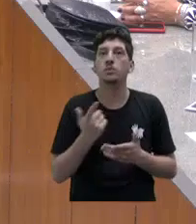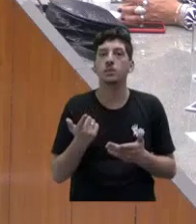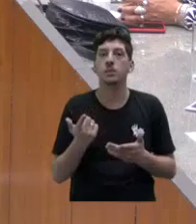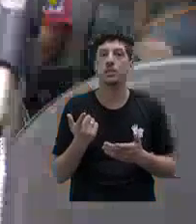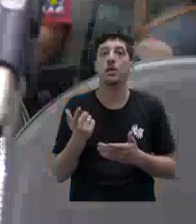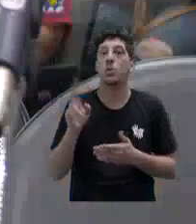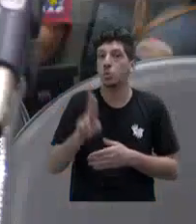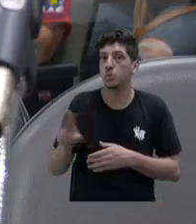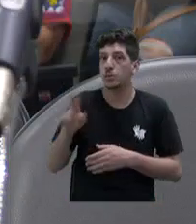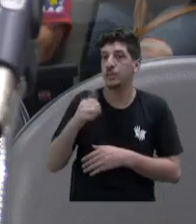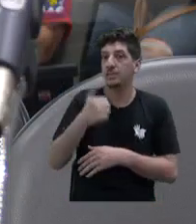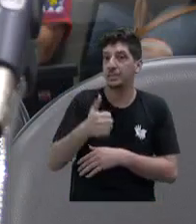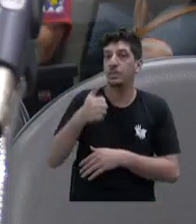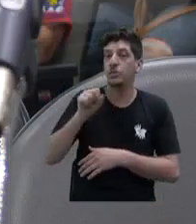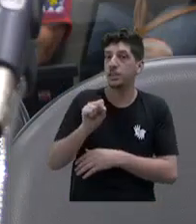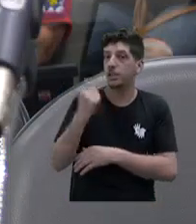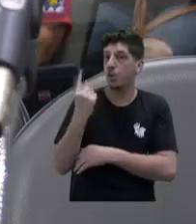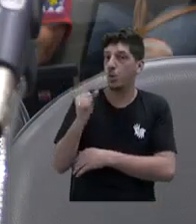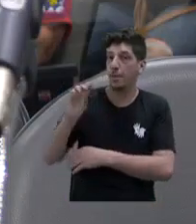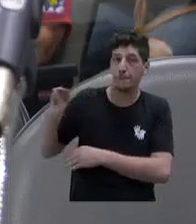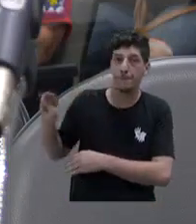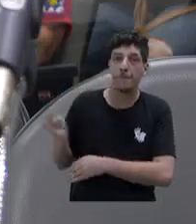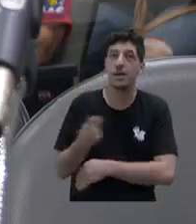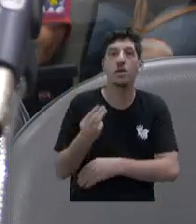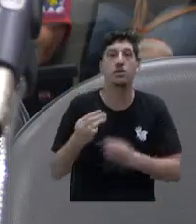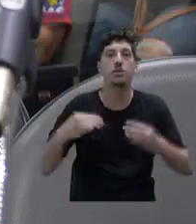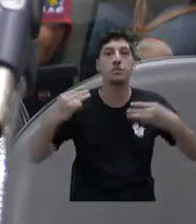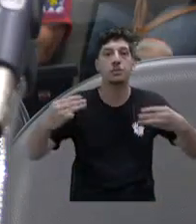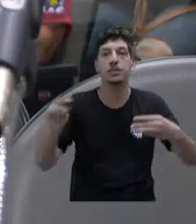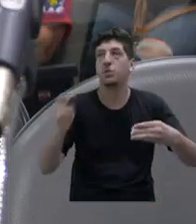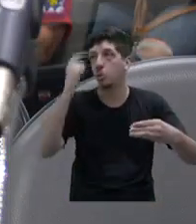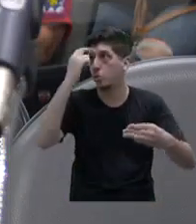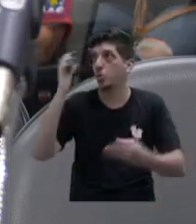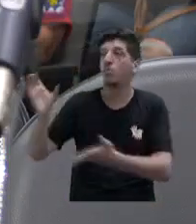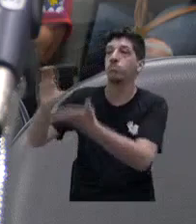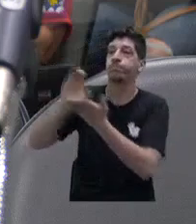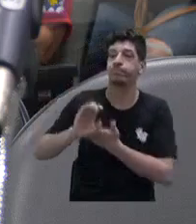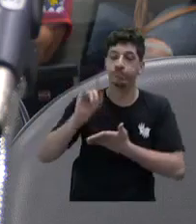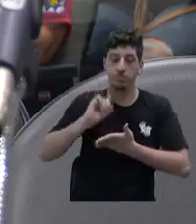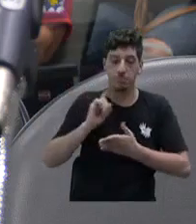dos 181 milhões repassados pelo Ministério da Cultura?